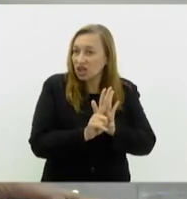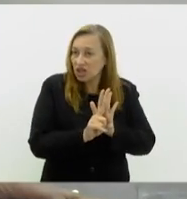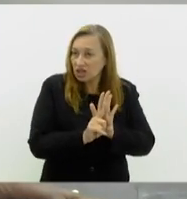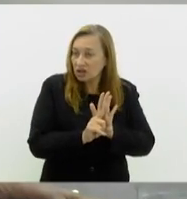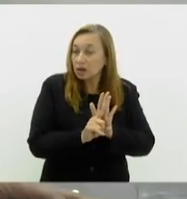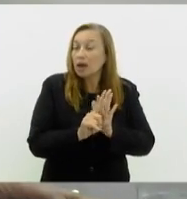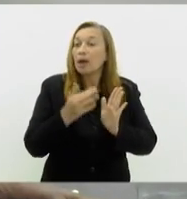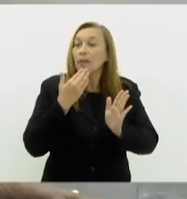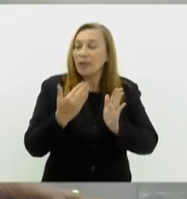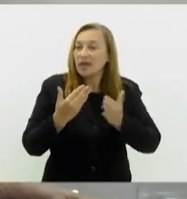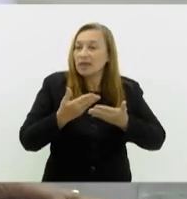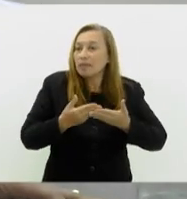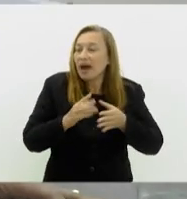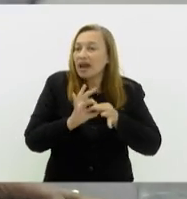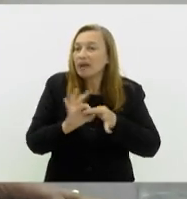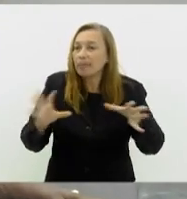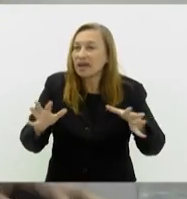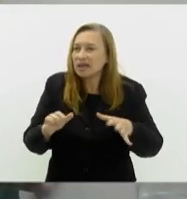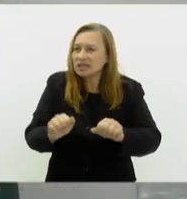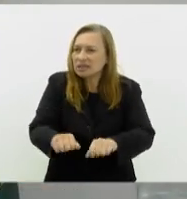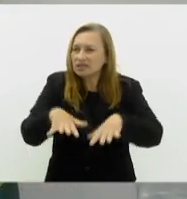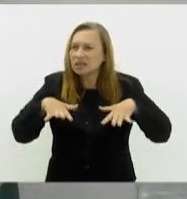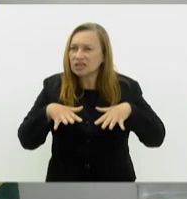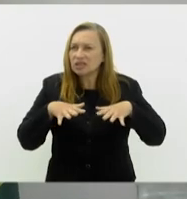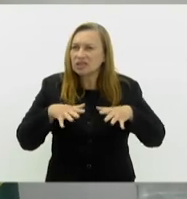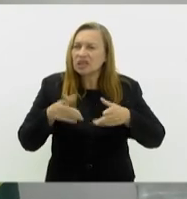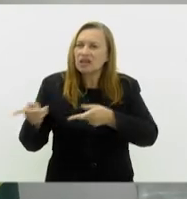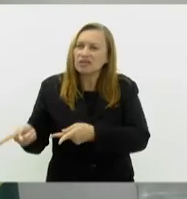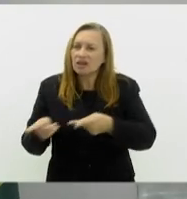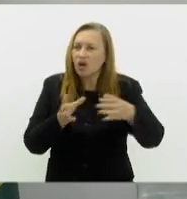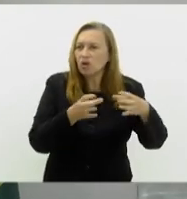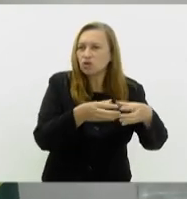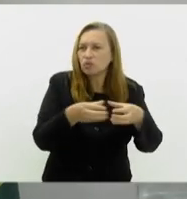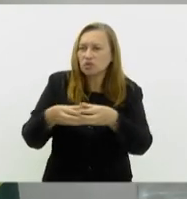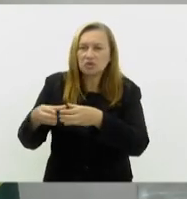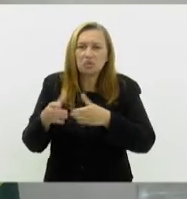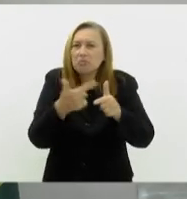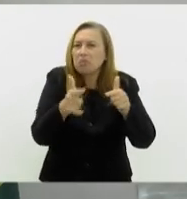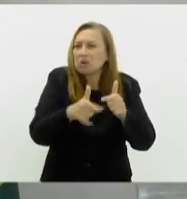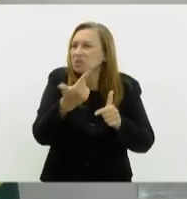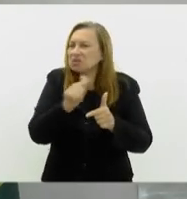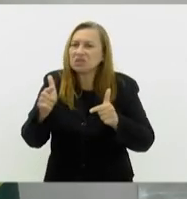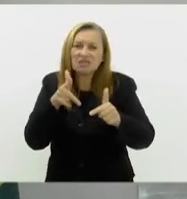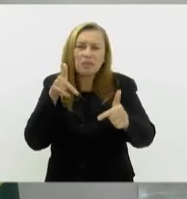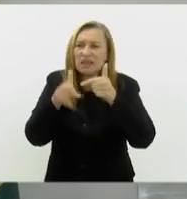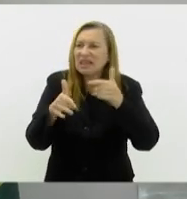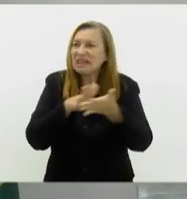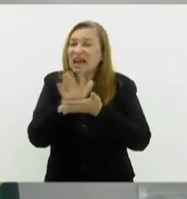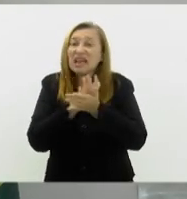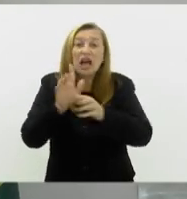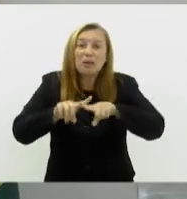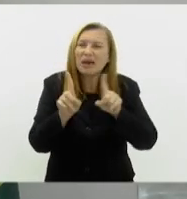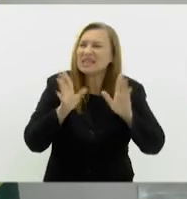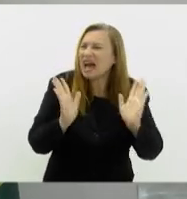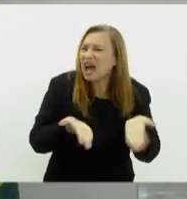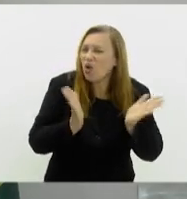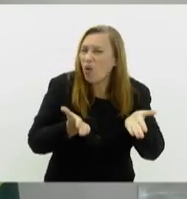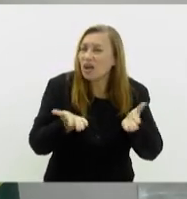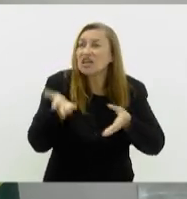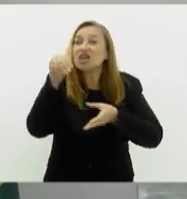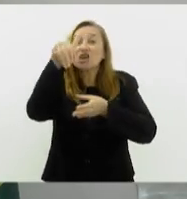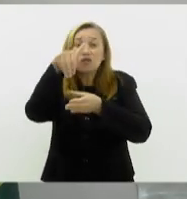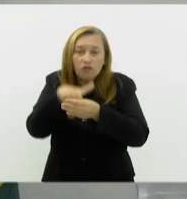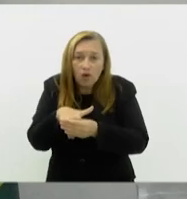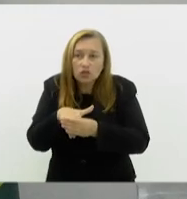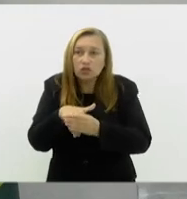deliberação da Assembleia para que passe pelas comissões e pronto tem problema nenhum não vai impedir em nada agora então que a gente vote